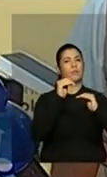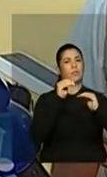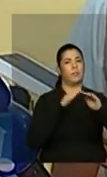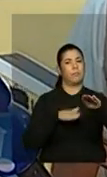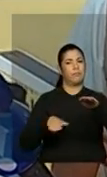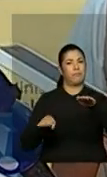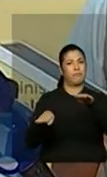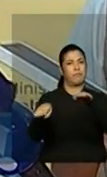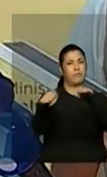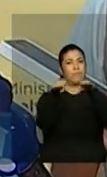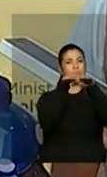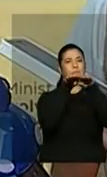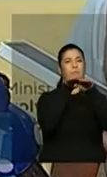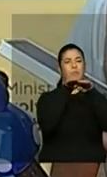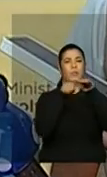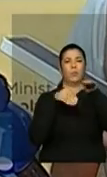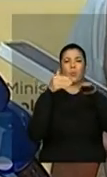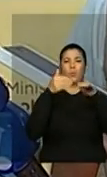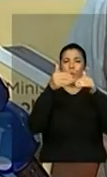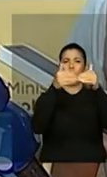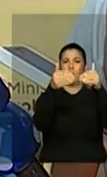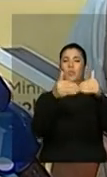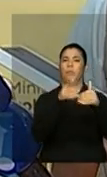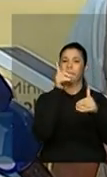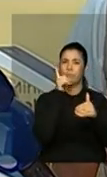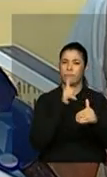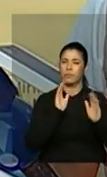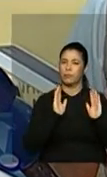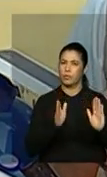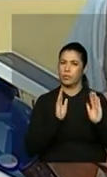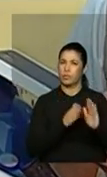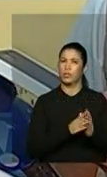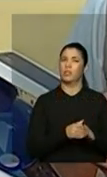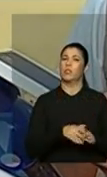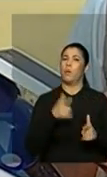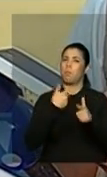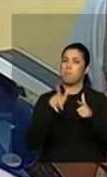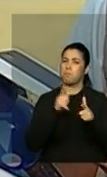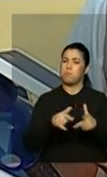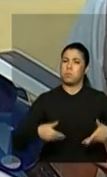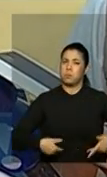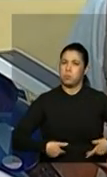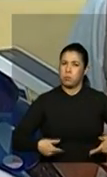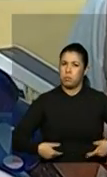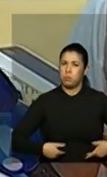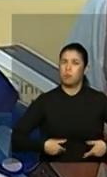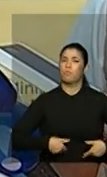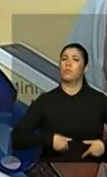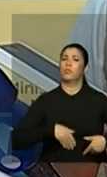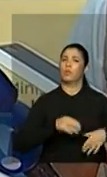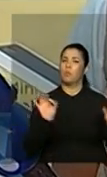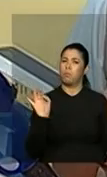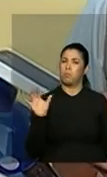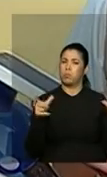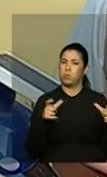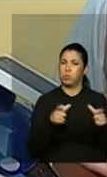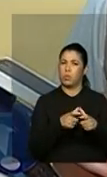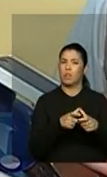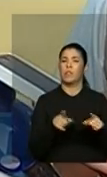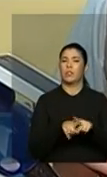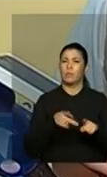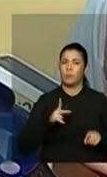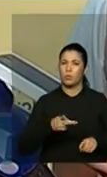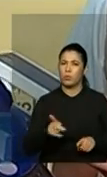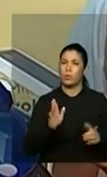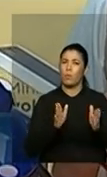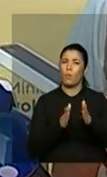caminhamos fortemente conseguimos já superar a fome, vamos continuar reduzindo a pobreza.